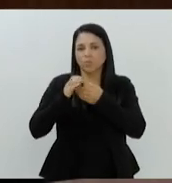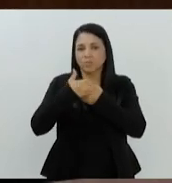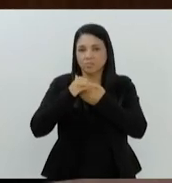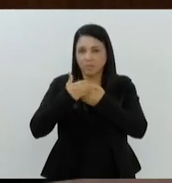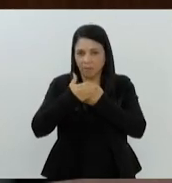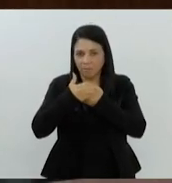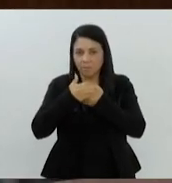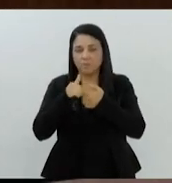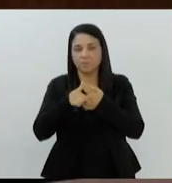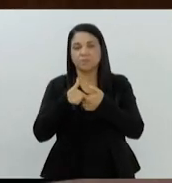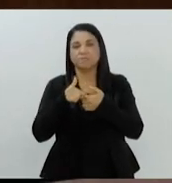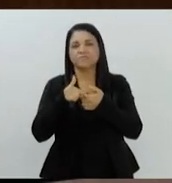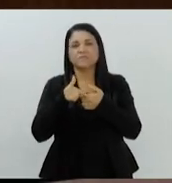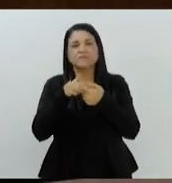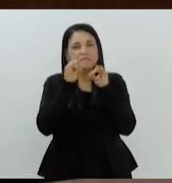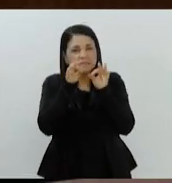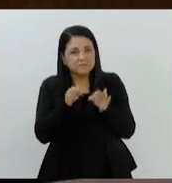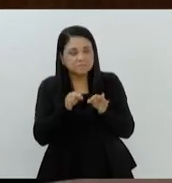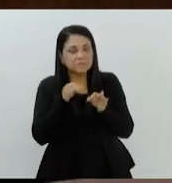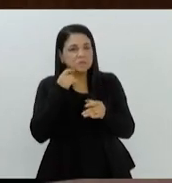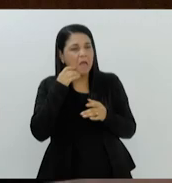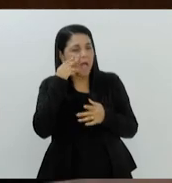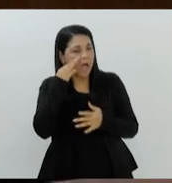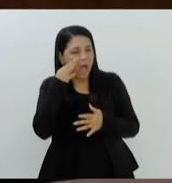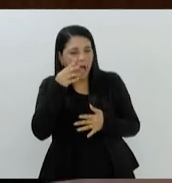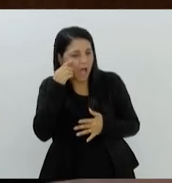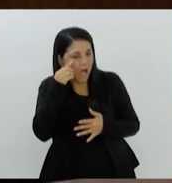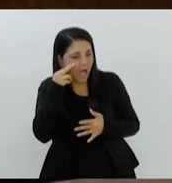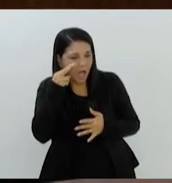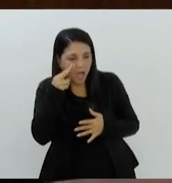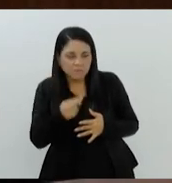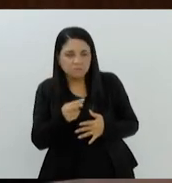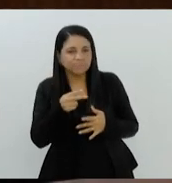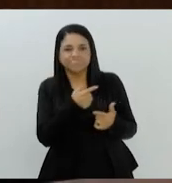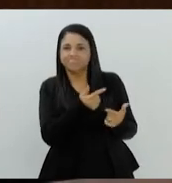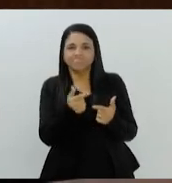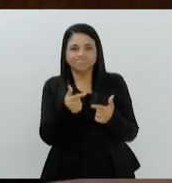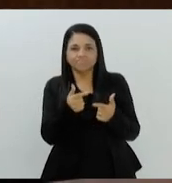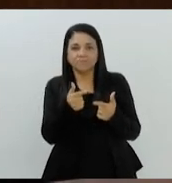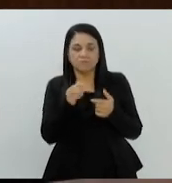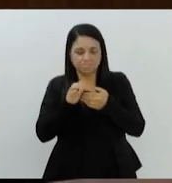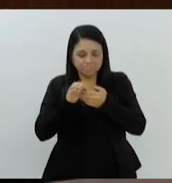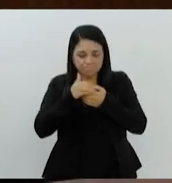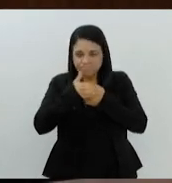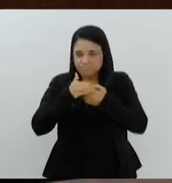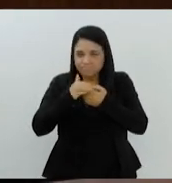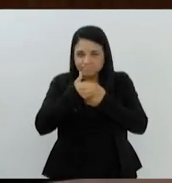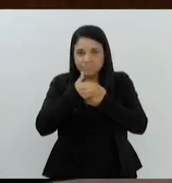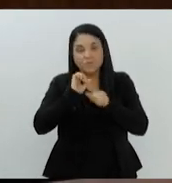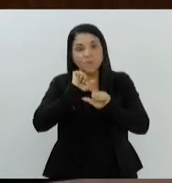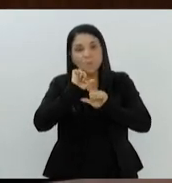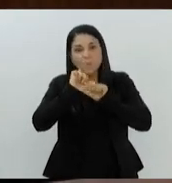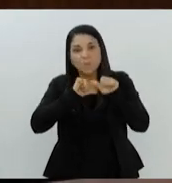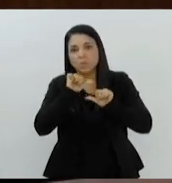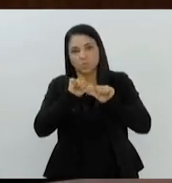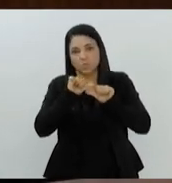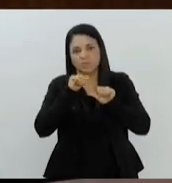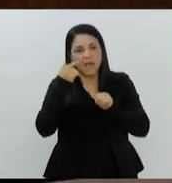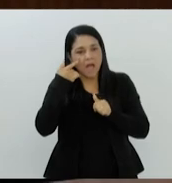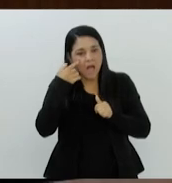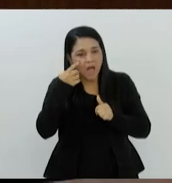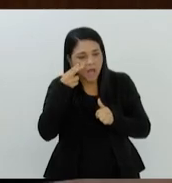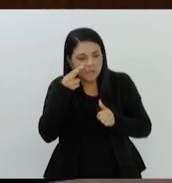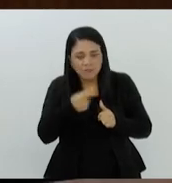Certamente a gente não prestou atenção nessa nomenclatura que foi rejuvenescida, renovada,